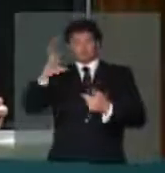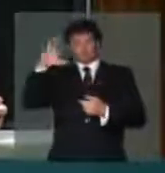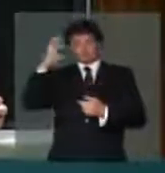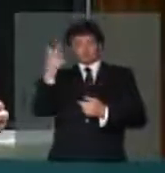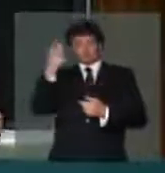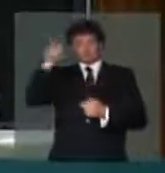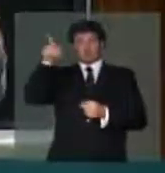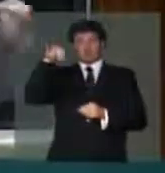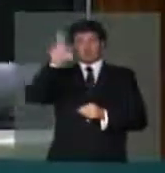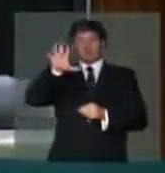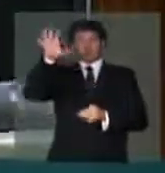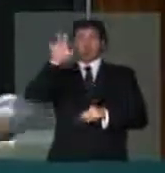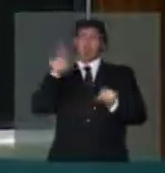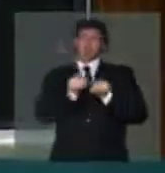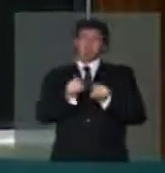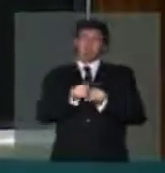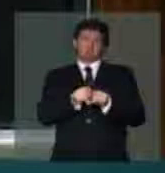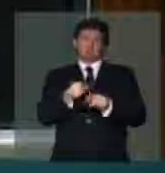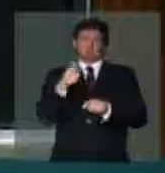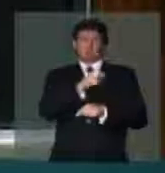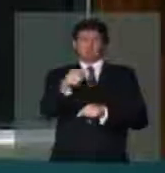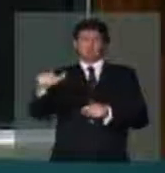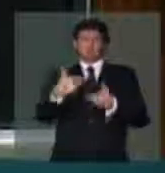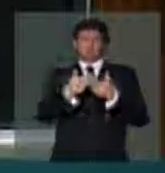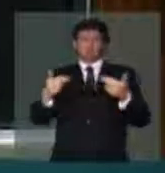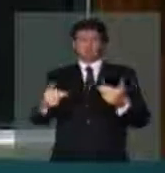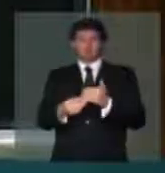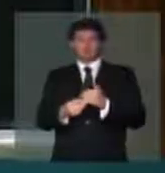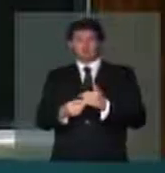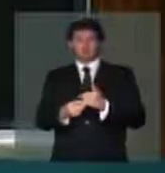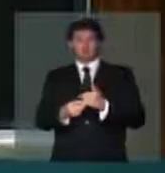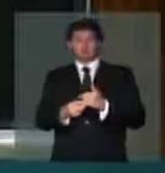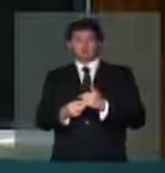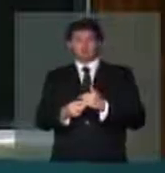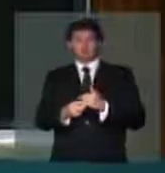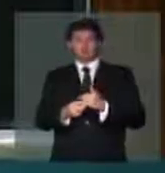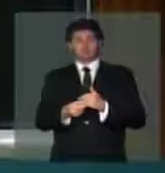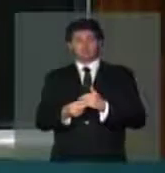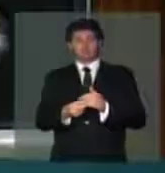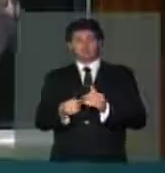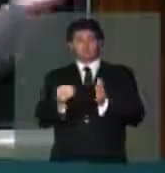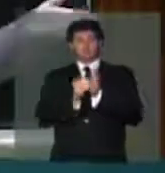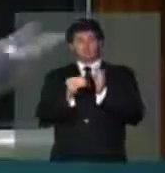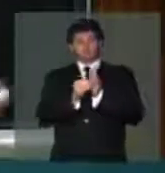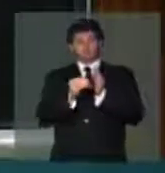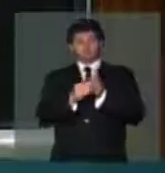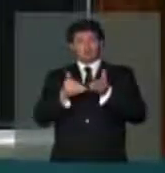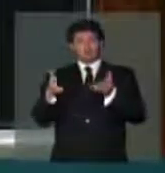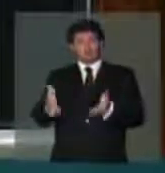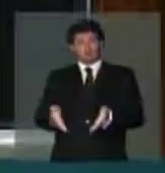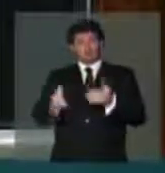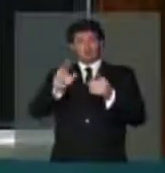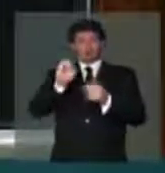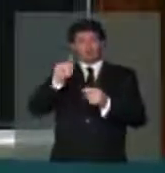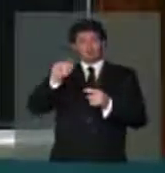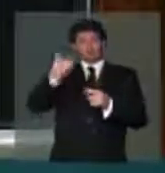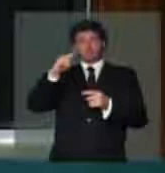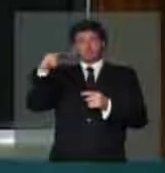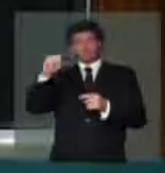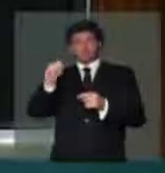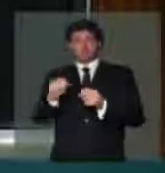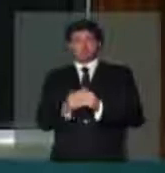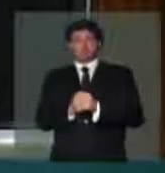do Nordeste, além de outras coisas que faltam na nossa região, minha região, a região de Vossa